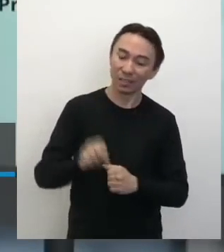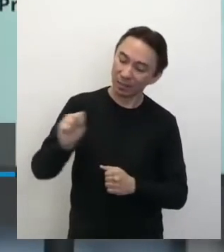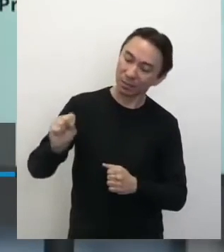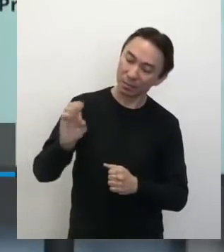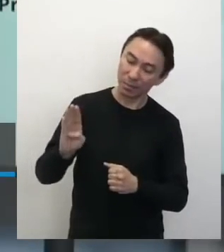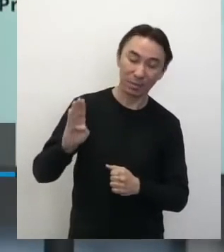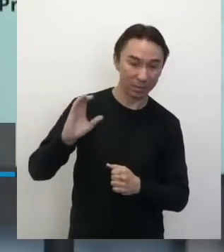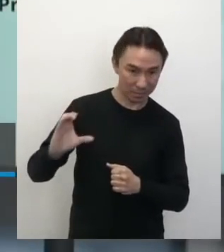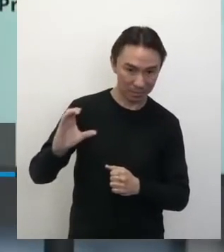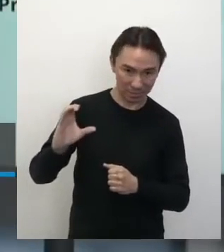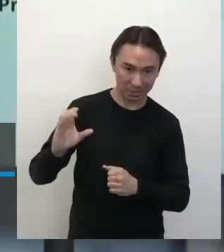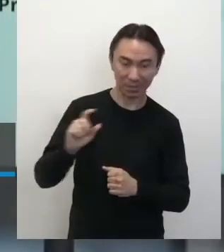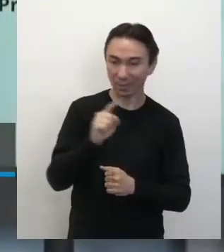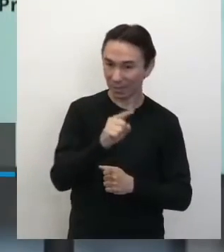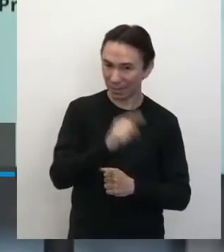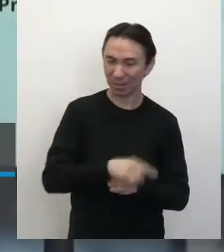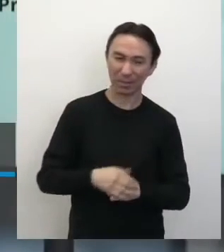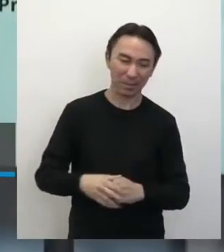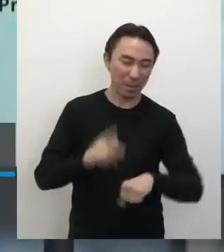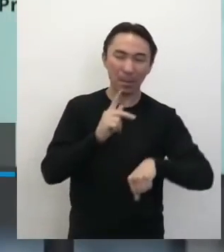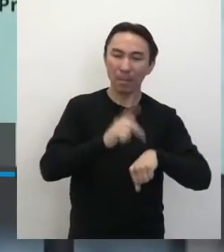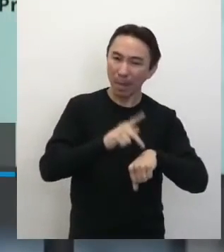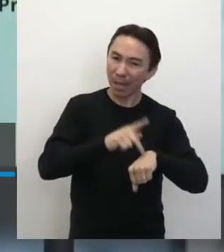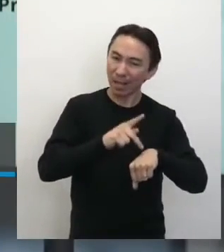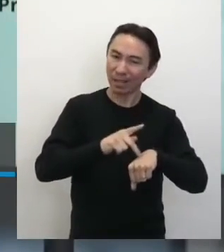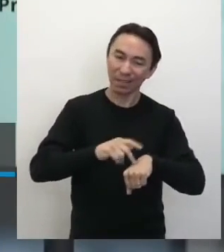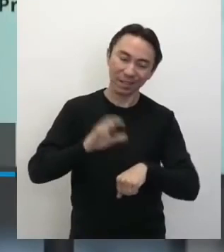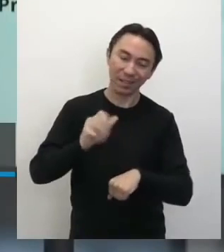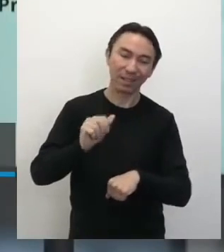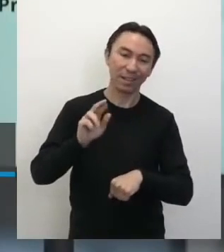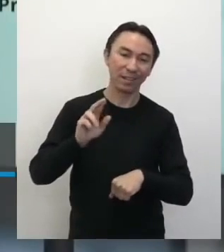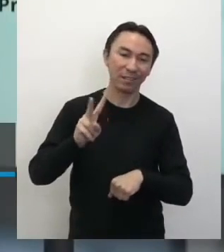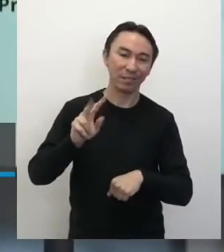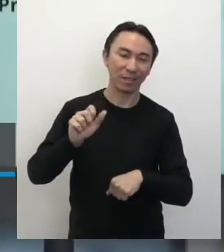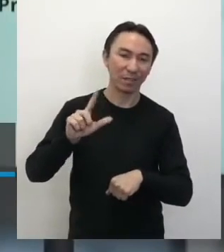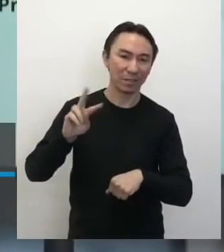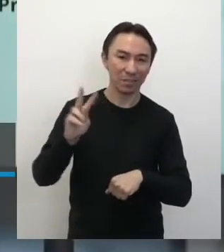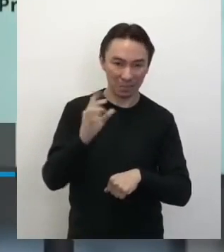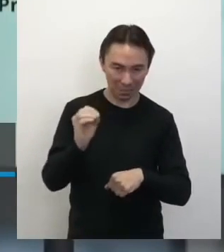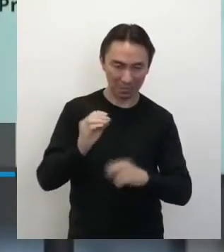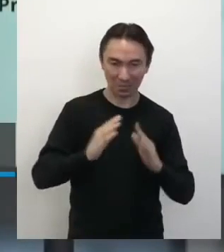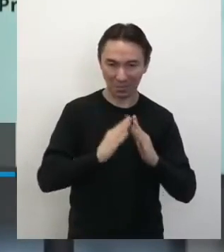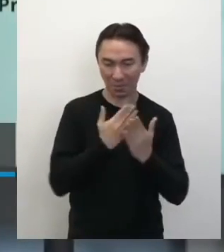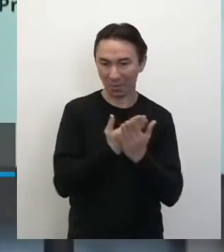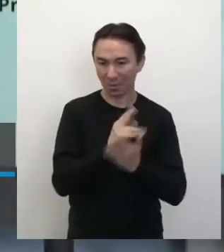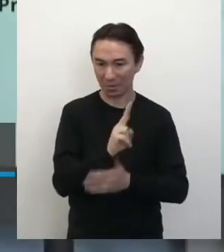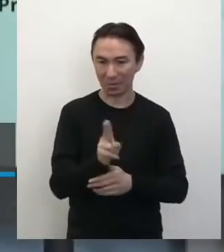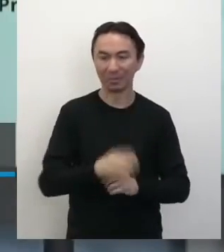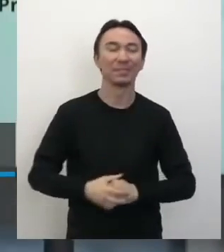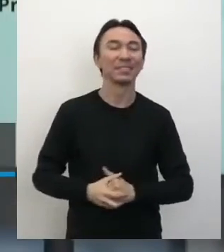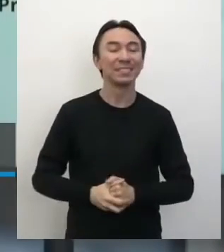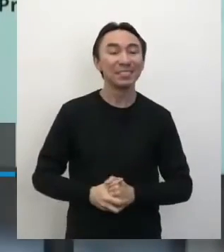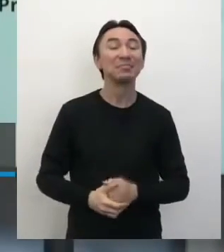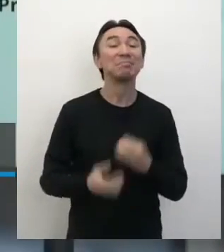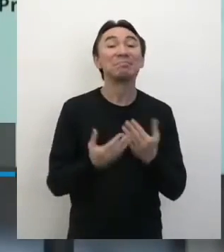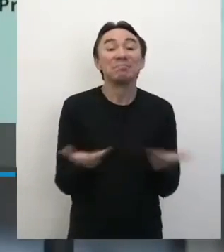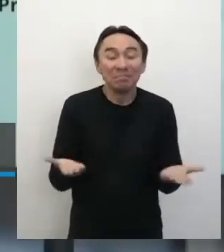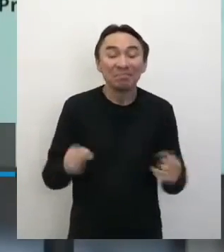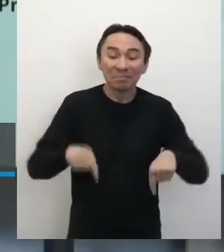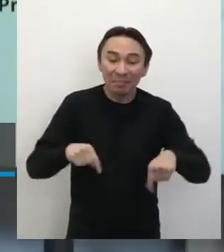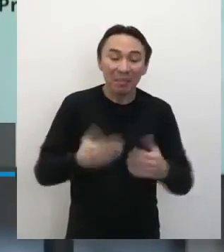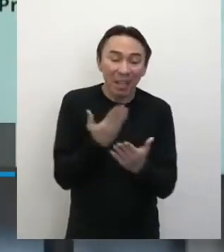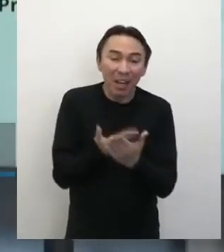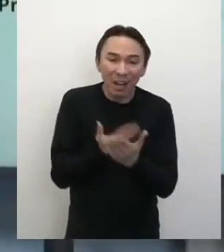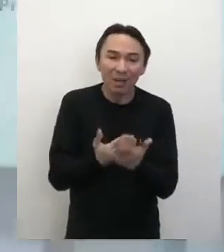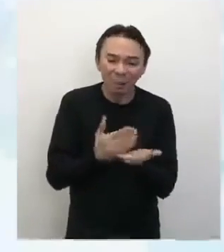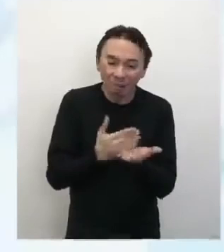do Pedra de Carvalho de São Bernardo, os alunos, professores, enfim. Vamos começar então? Vamos começar essa aula Bora. já falando um pouquinho sobre grandeza,